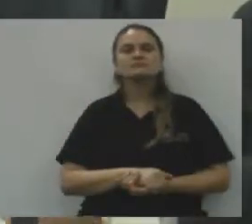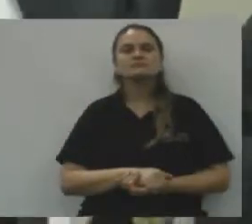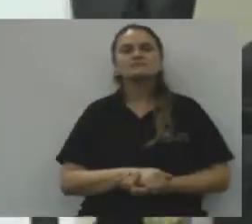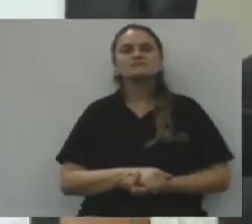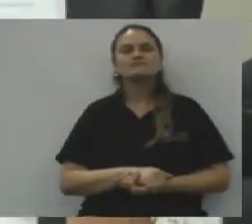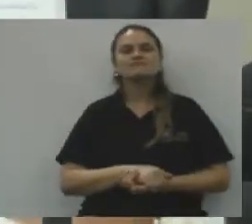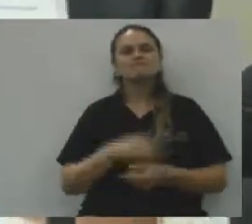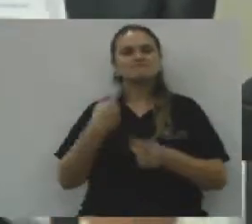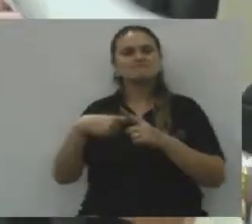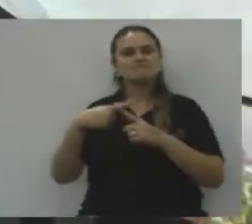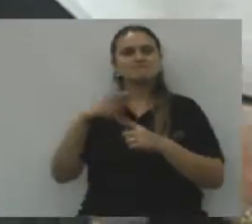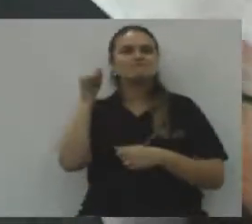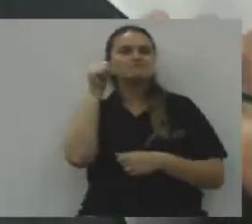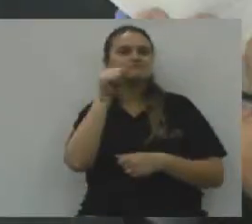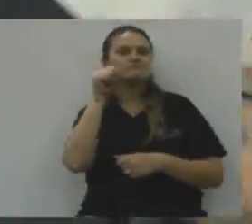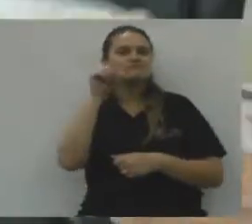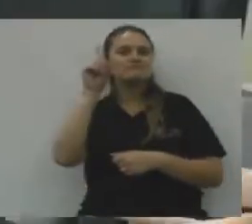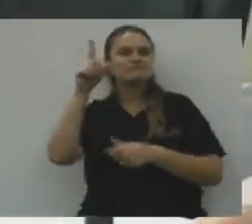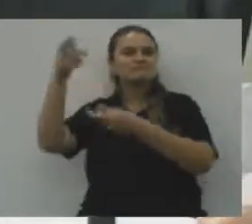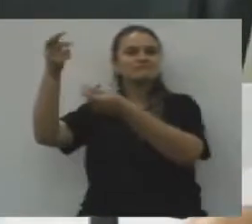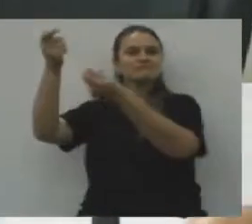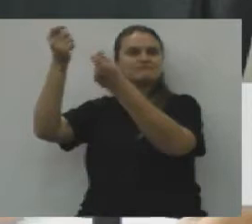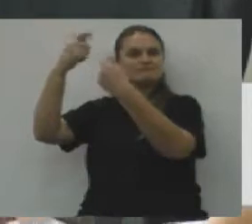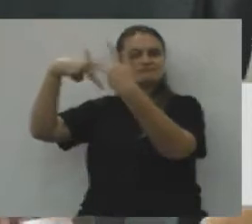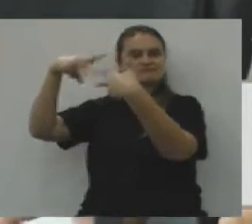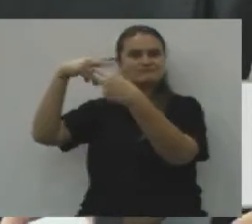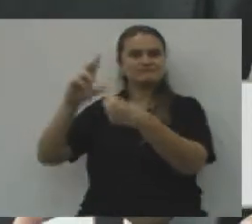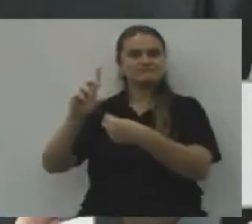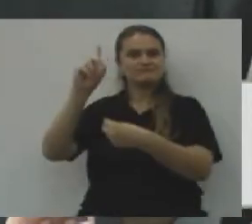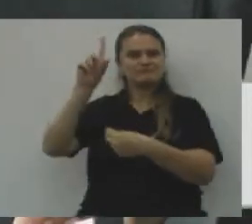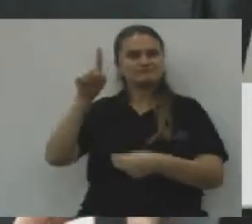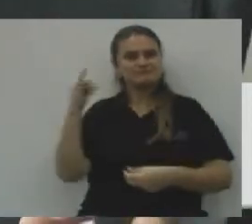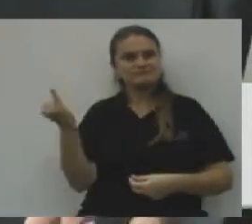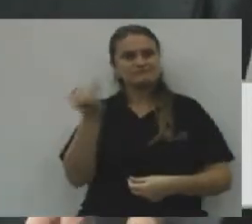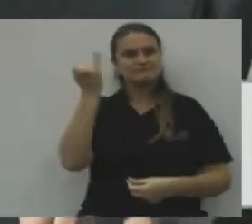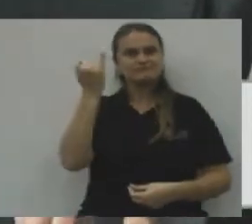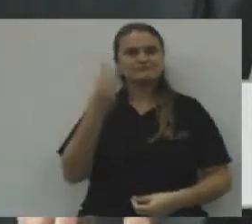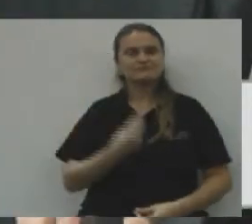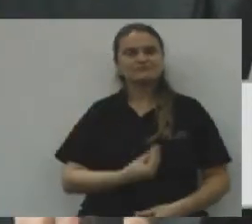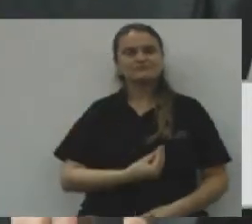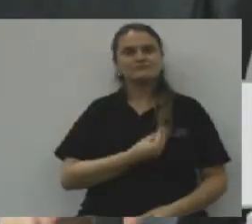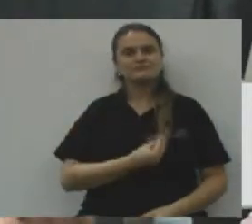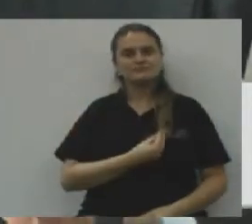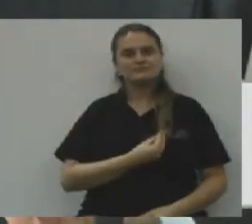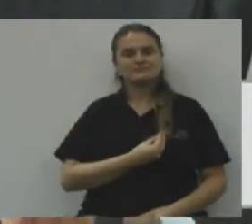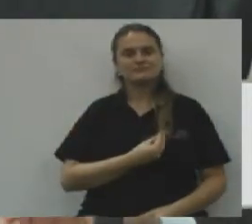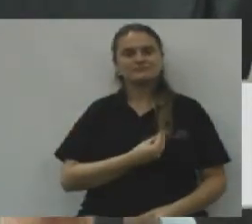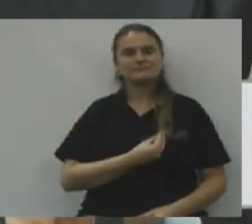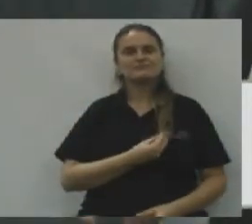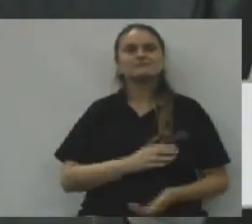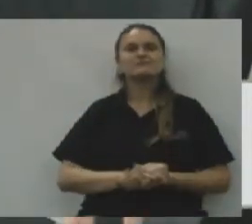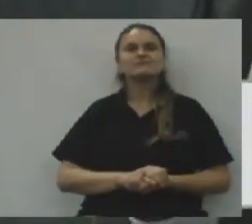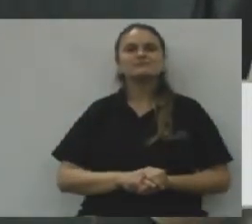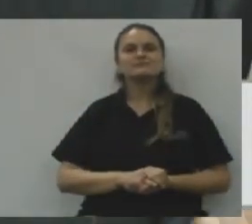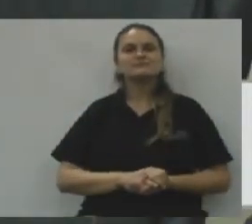dádiva de Deus, tão importante em nossas vidas, e alguém pode